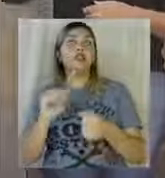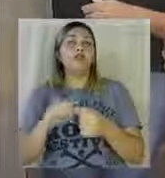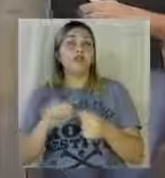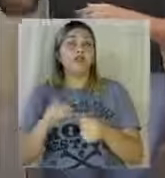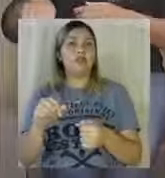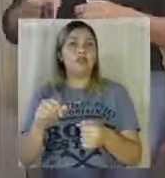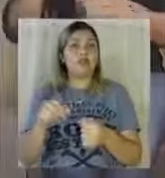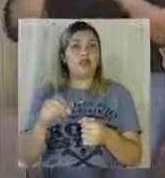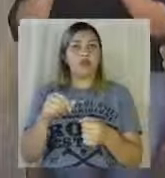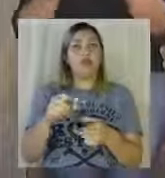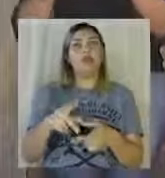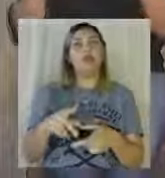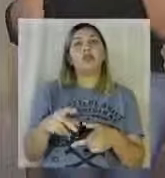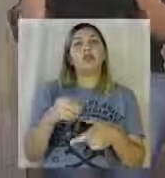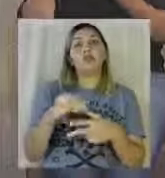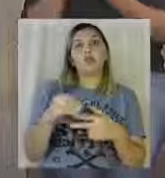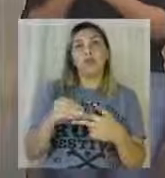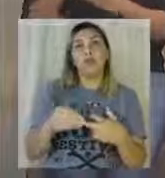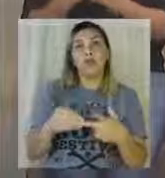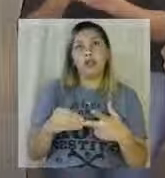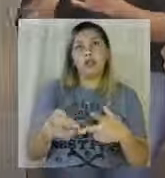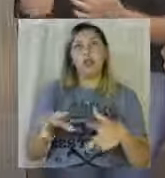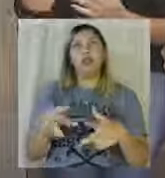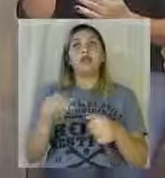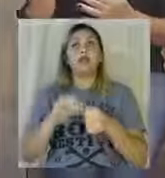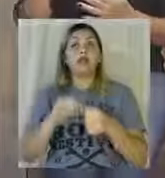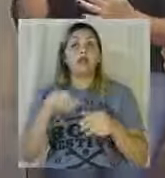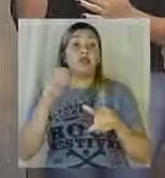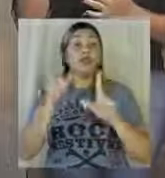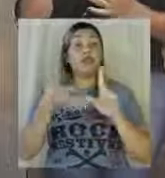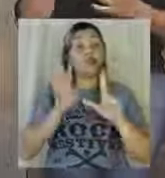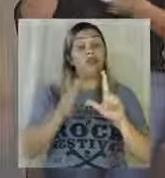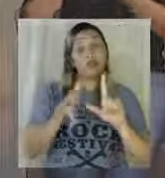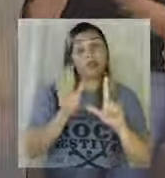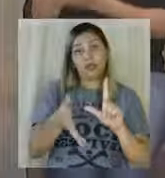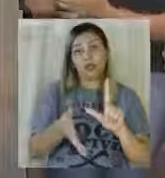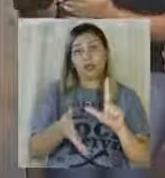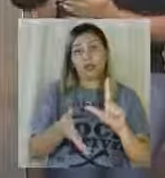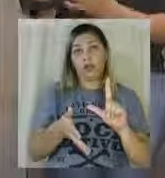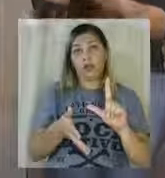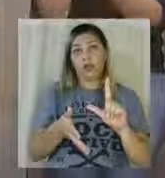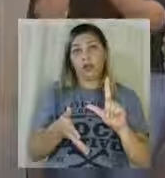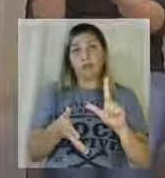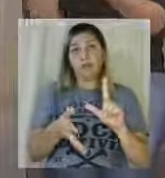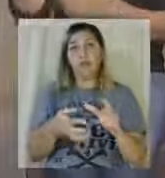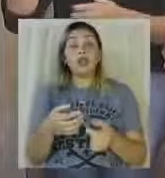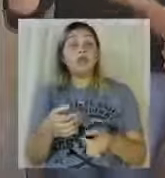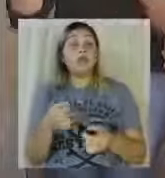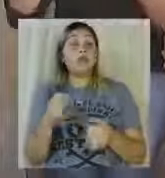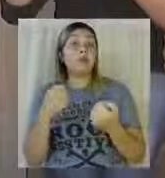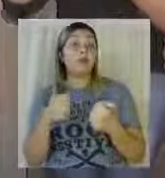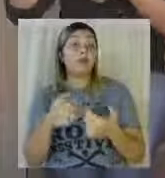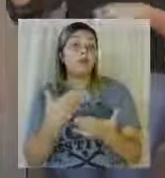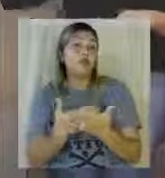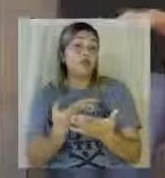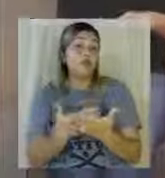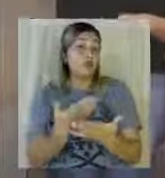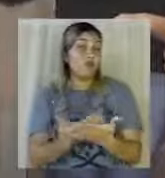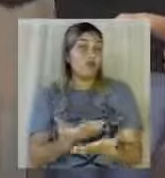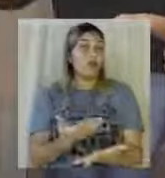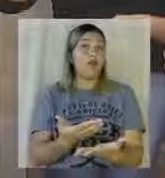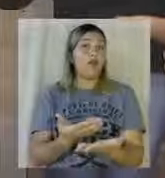pensei muito nisso. Por quê? Porque eu vejo a necessidade de estudar. Os estudos